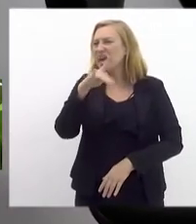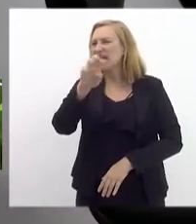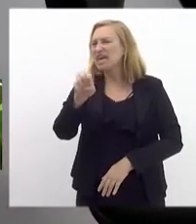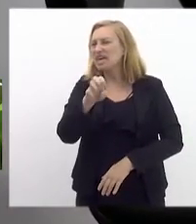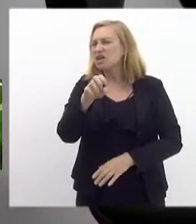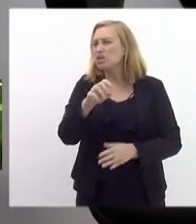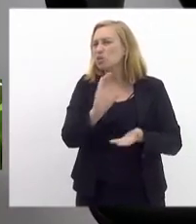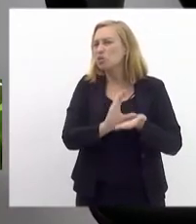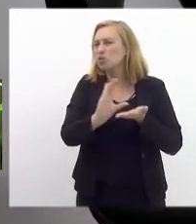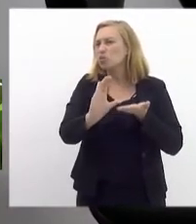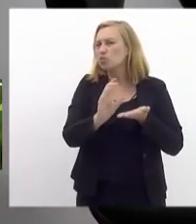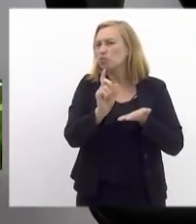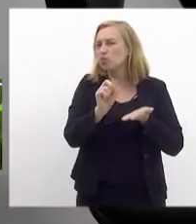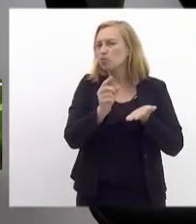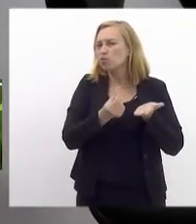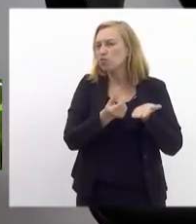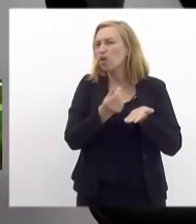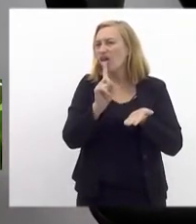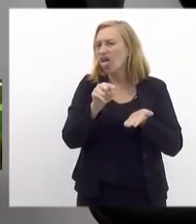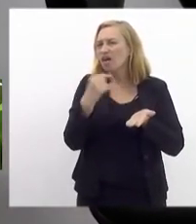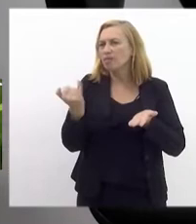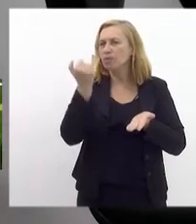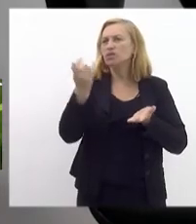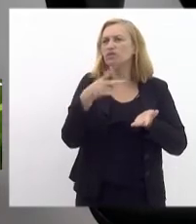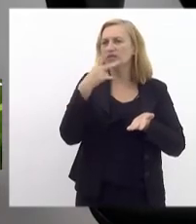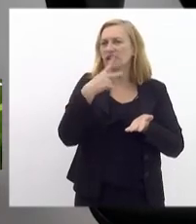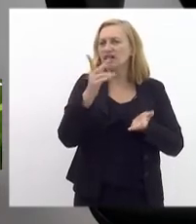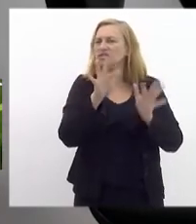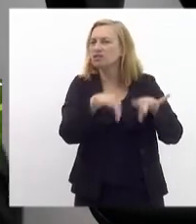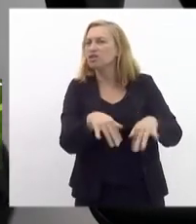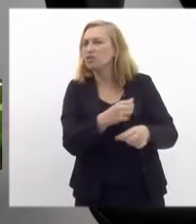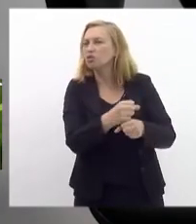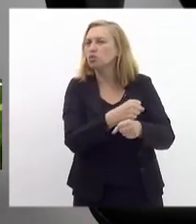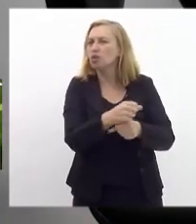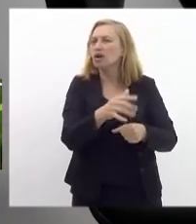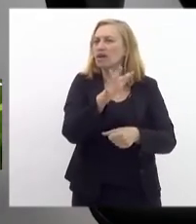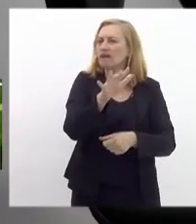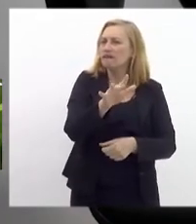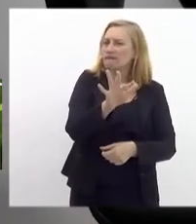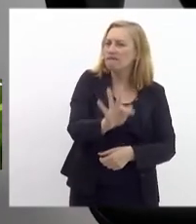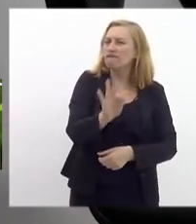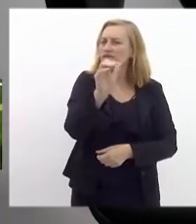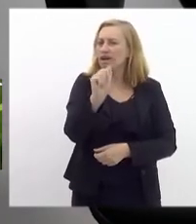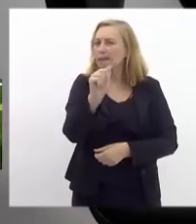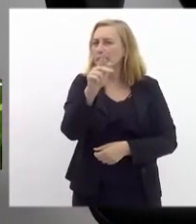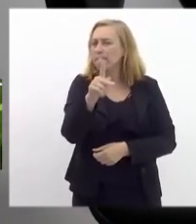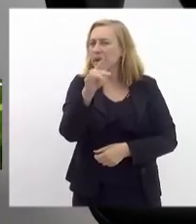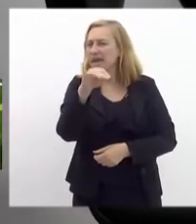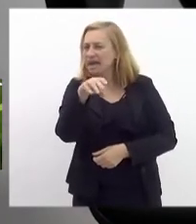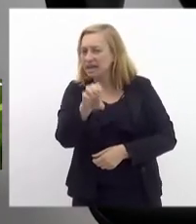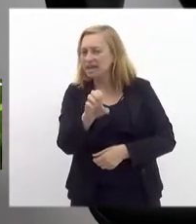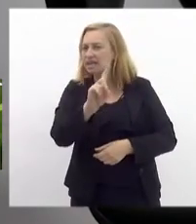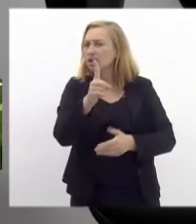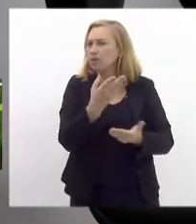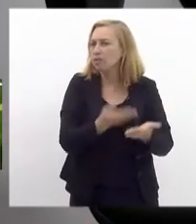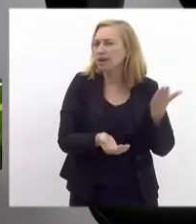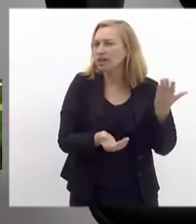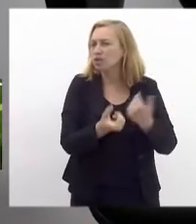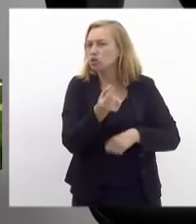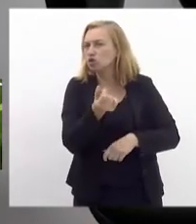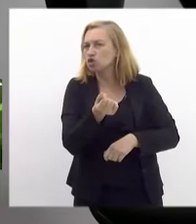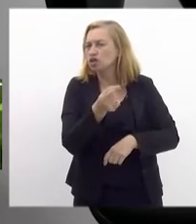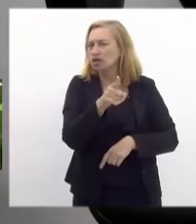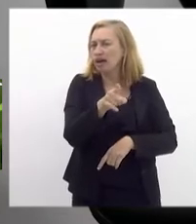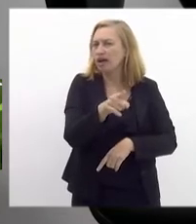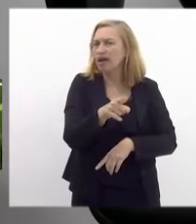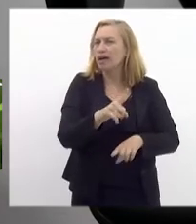para que, como já foi mencionado, ao final do ano, a FAPERJ não perca os seus recursos que estão lá, que eventualmente não foram gastos. É fundamental